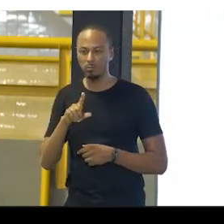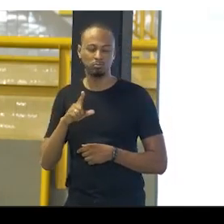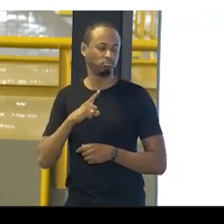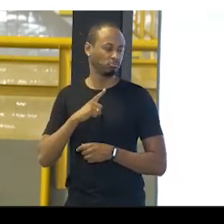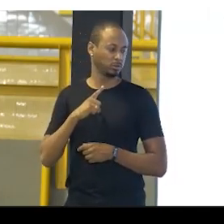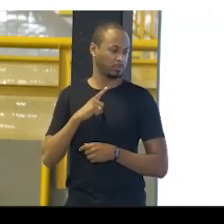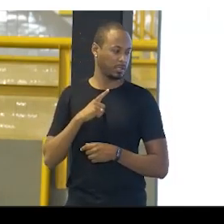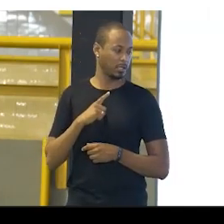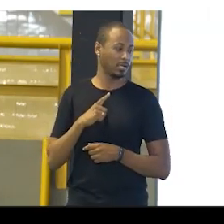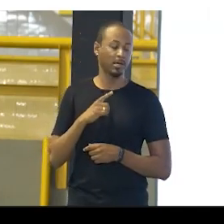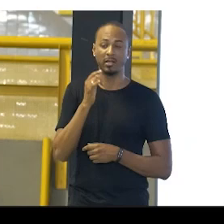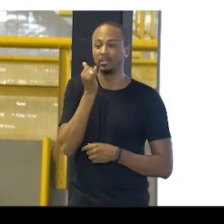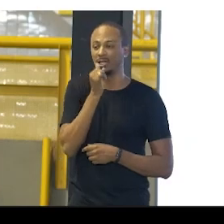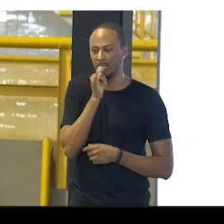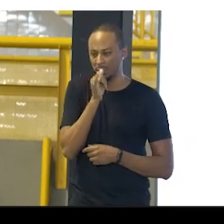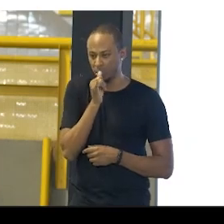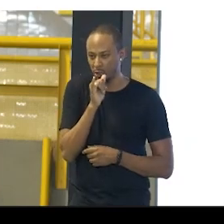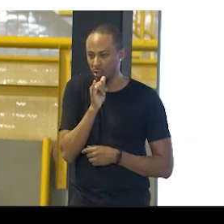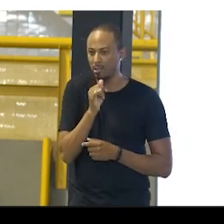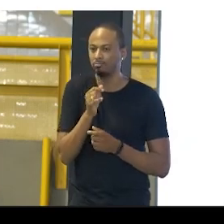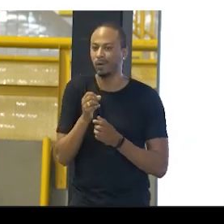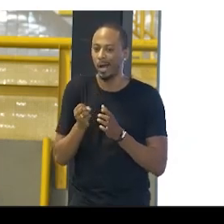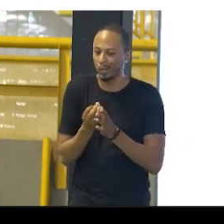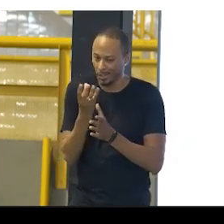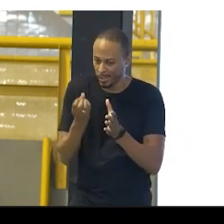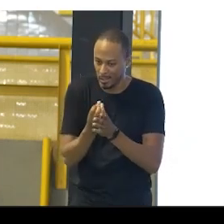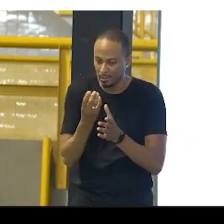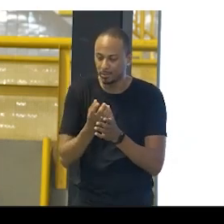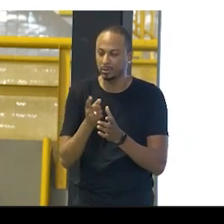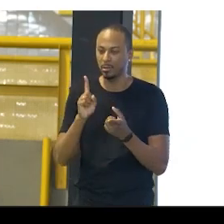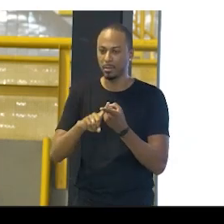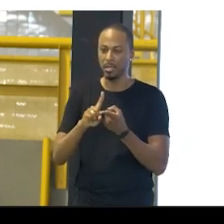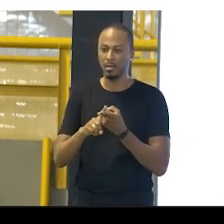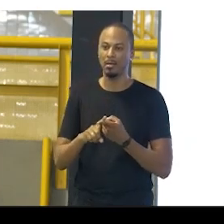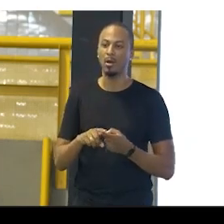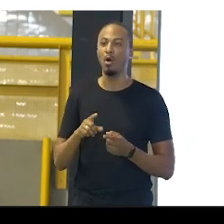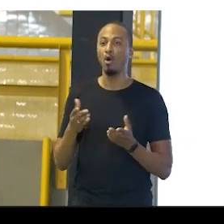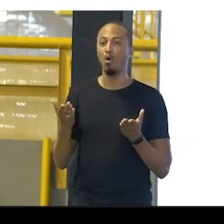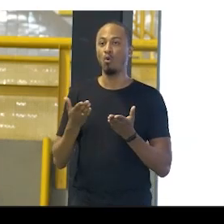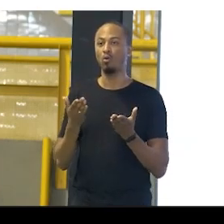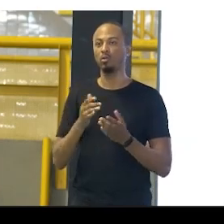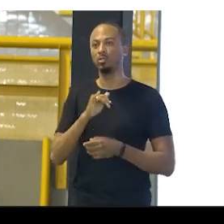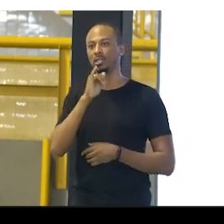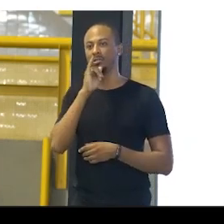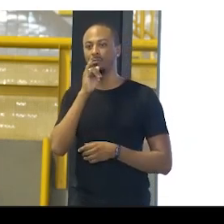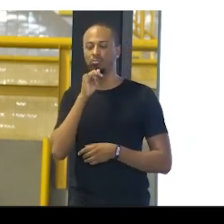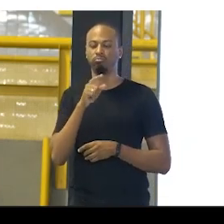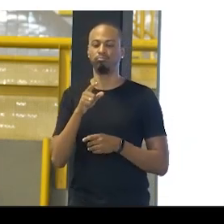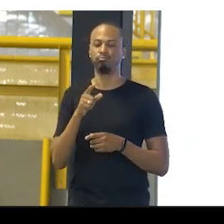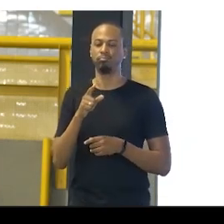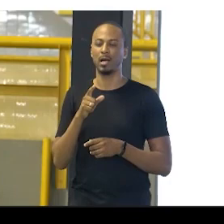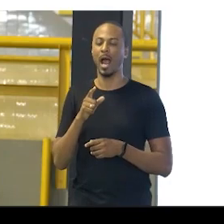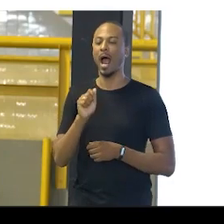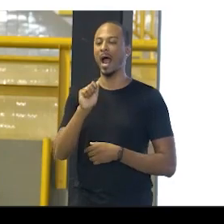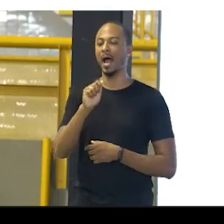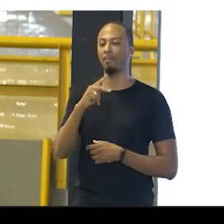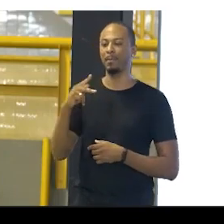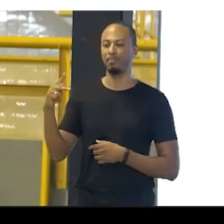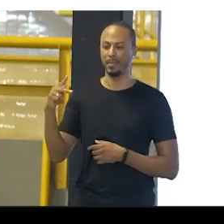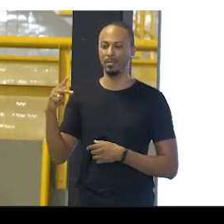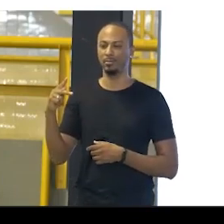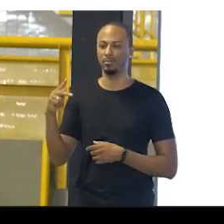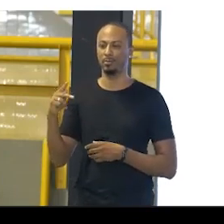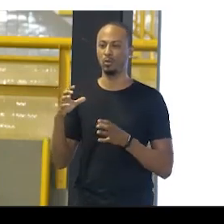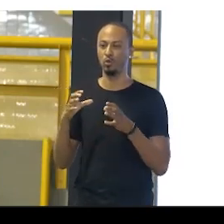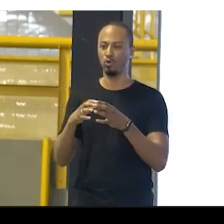que hoje equipa boa parte da frota que trabalha com aplicativo, né?